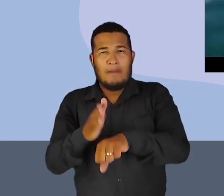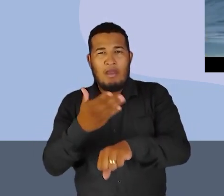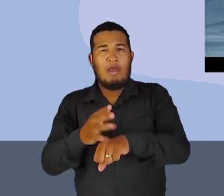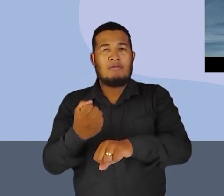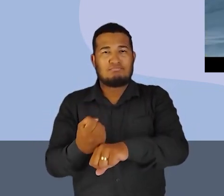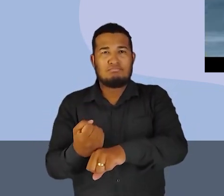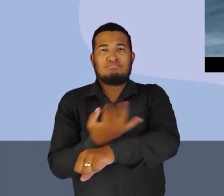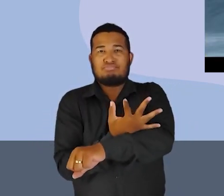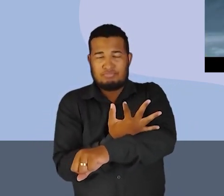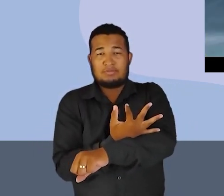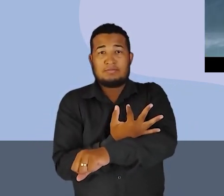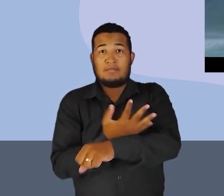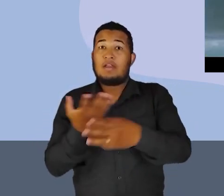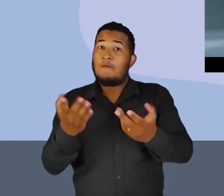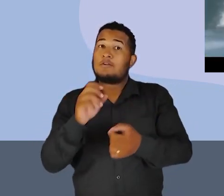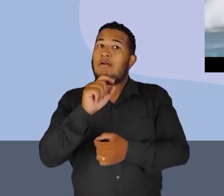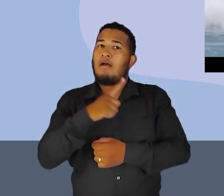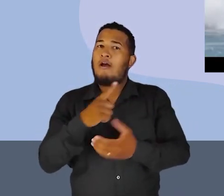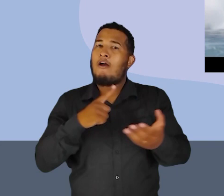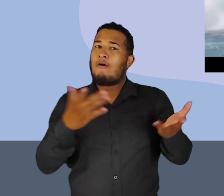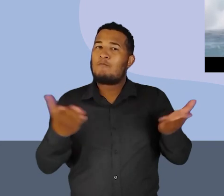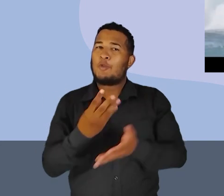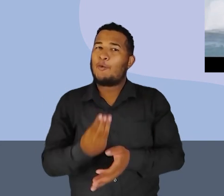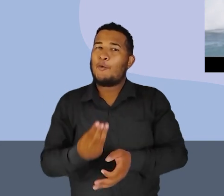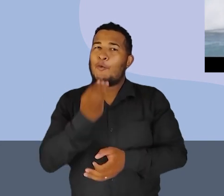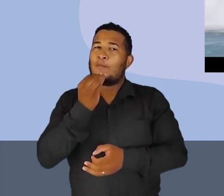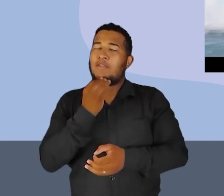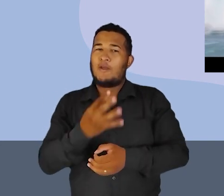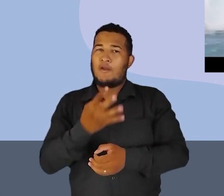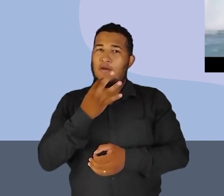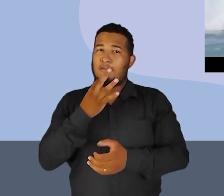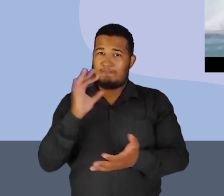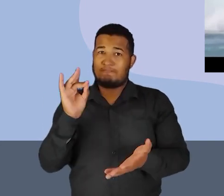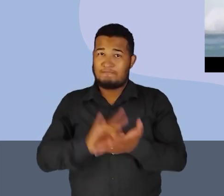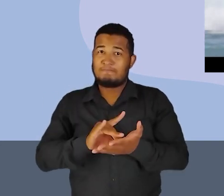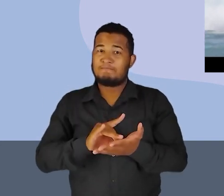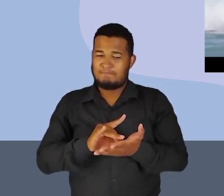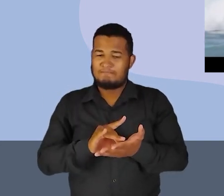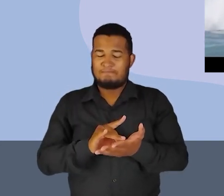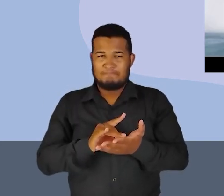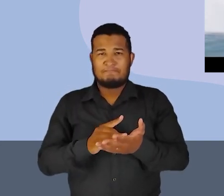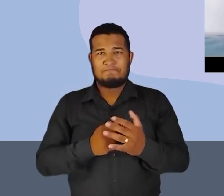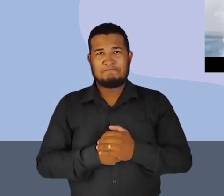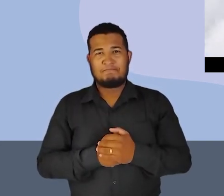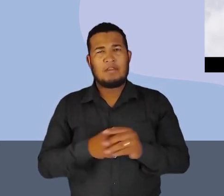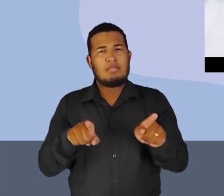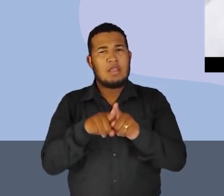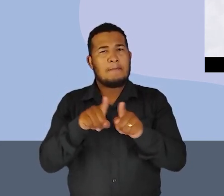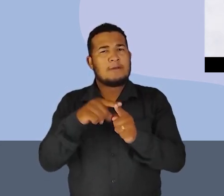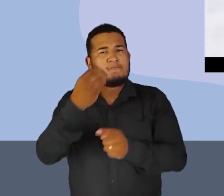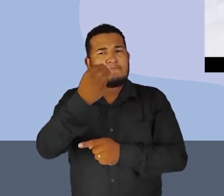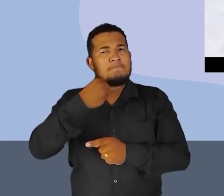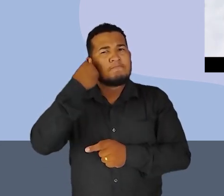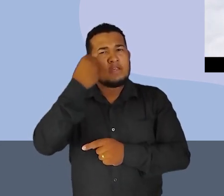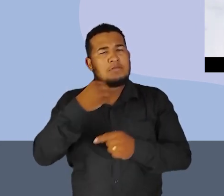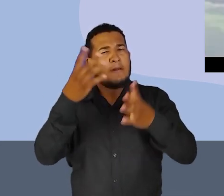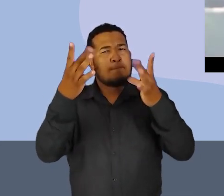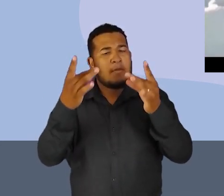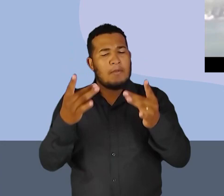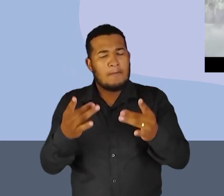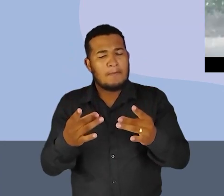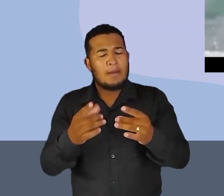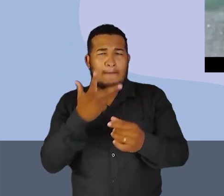delas. Então agora você vai ter a oportunidade de estar conhecendo um pouco melhor e de estar experimentando um pouco, mesmo